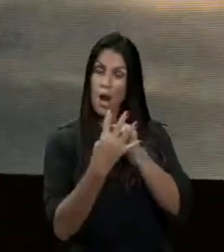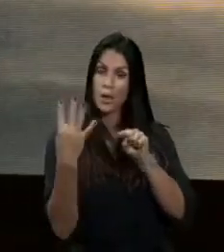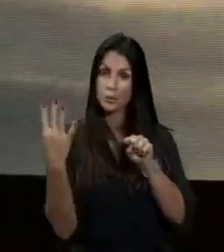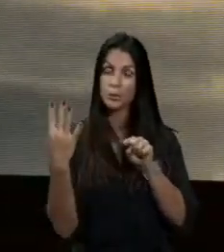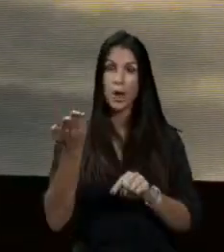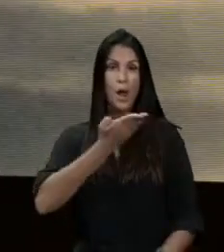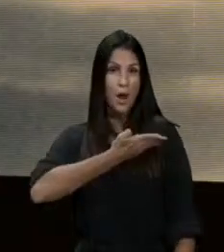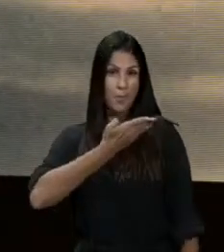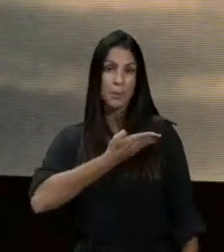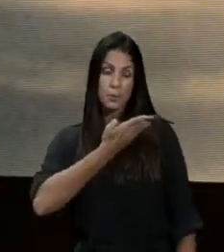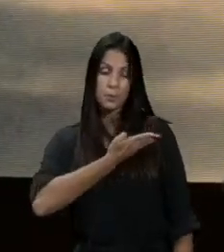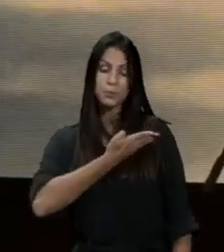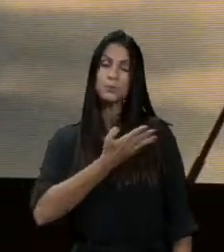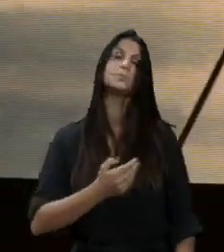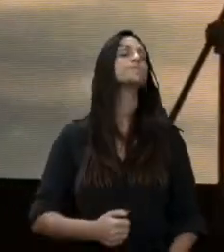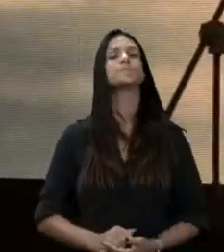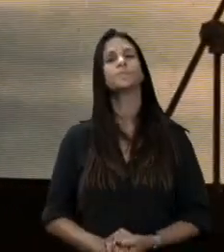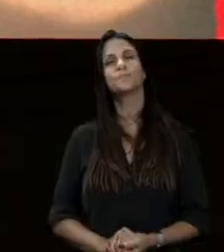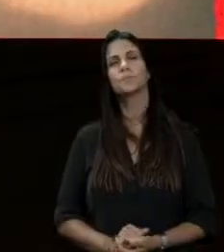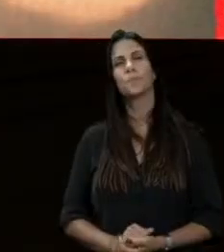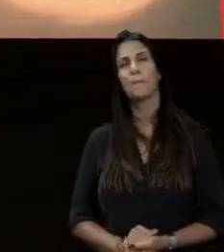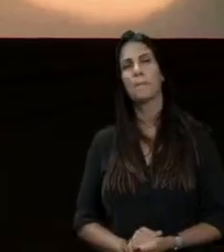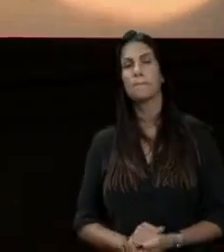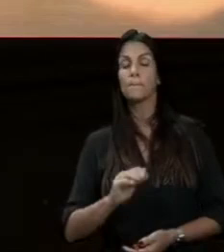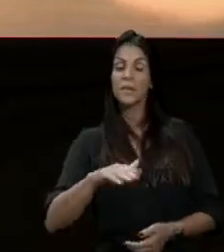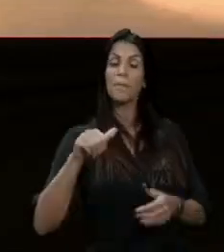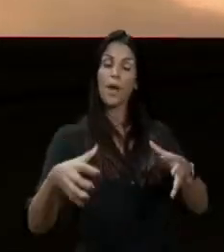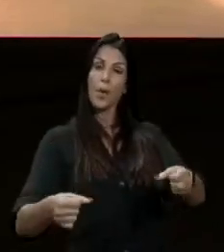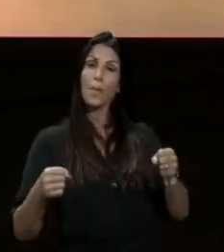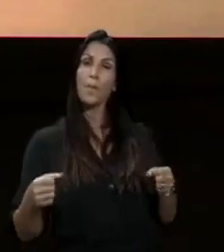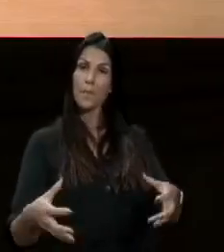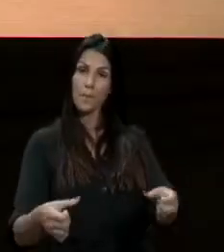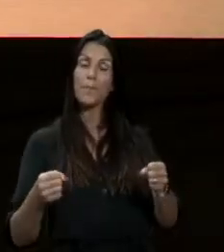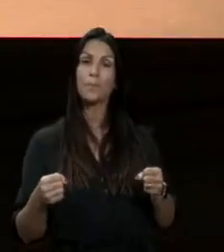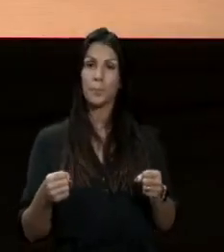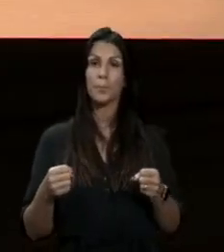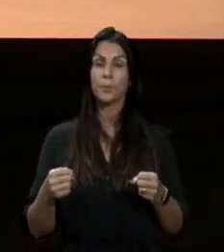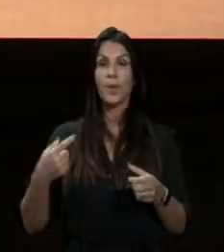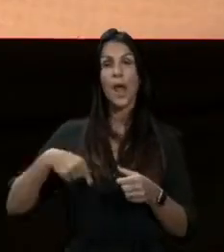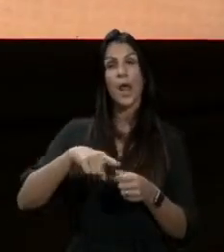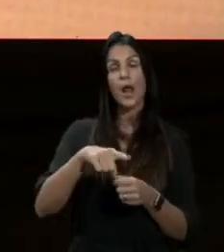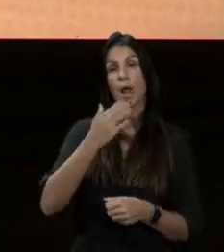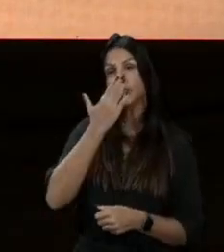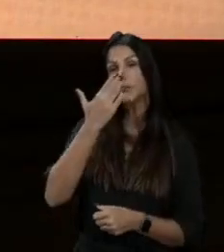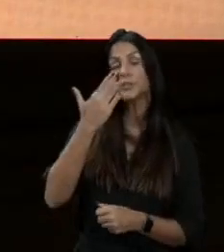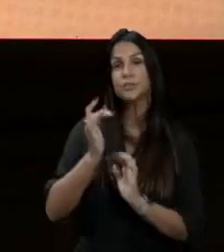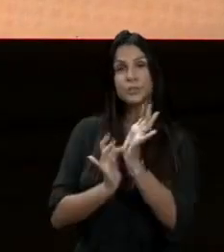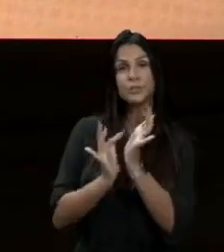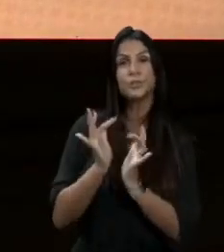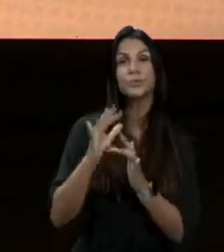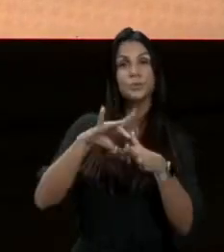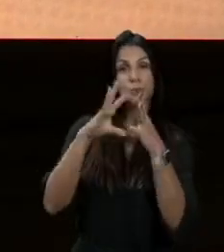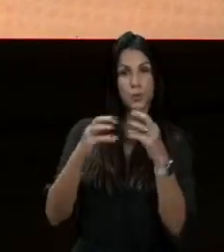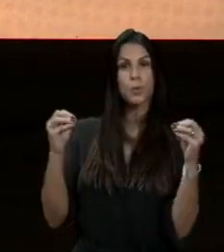Marcos a gente vai ter esse relato que são 44 amigos pega o paralítico que levam para tentar colocar diante de Jesus para